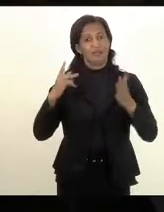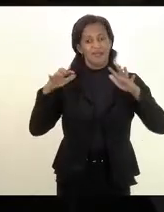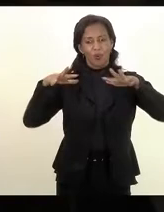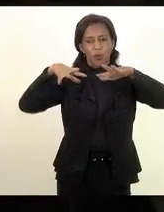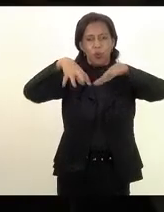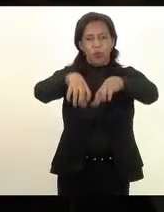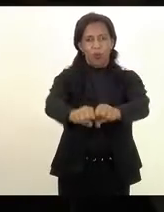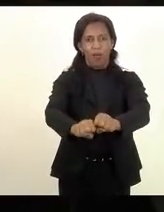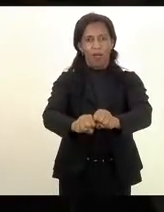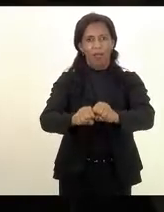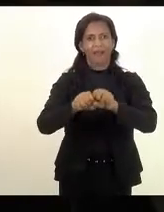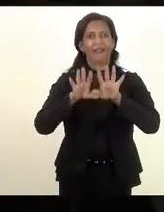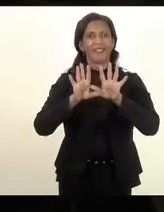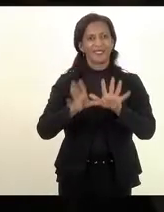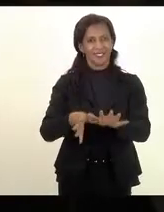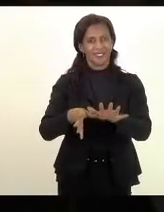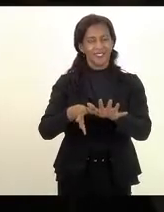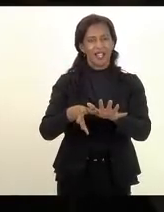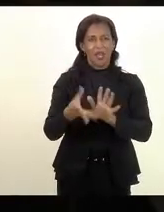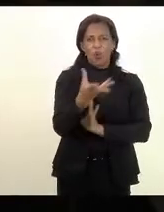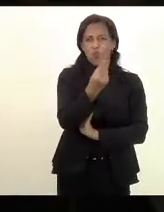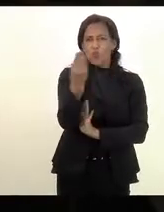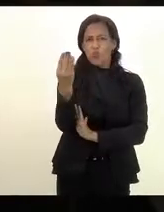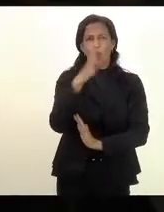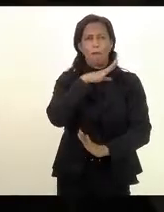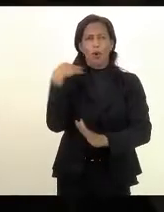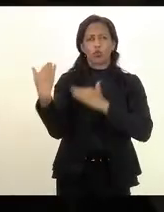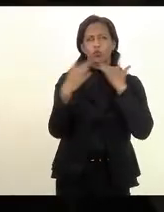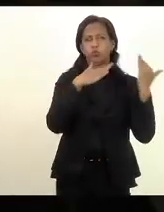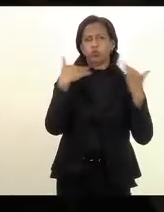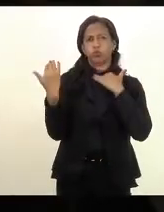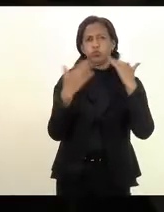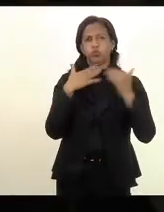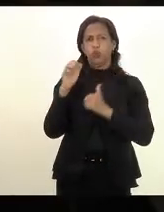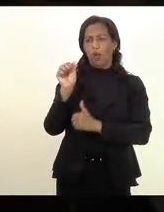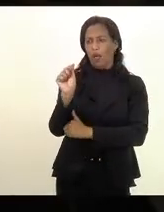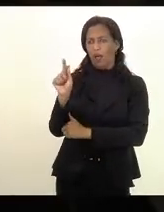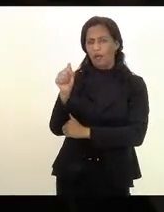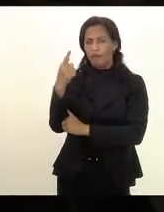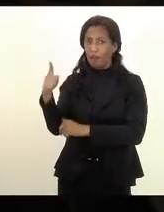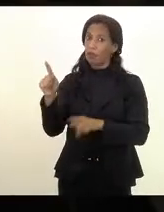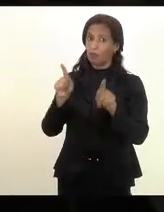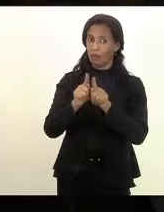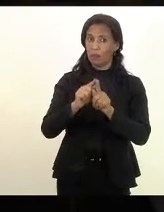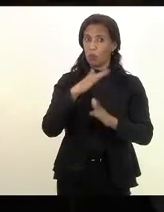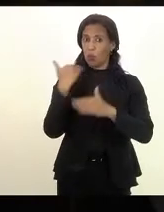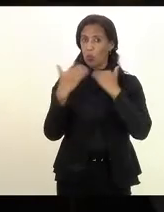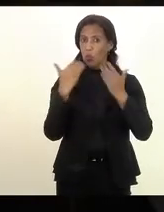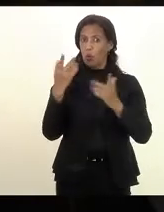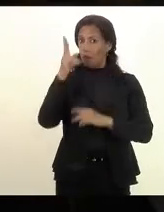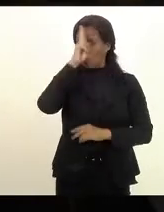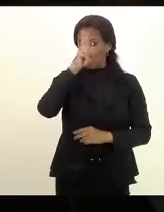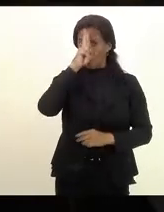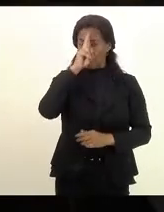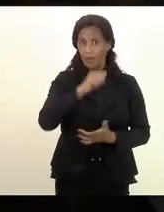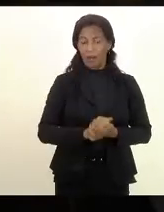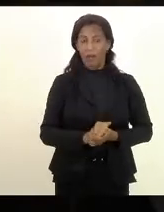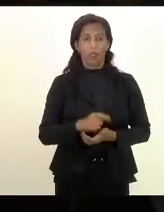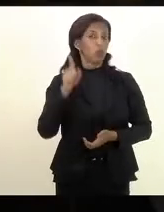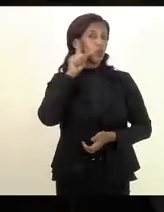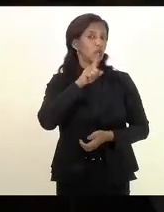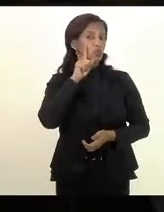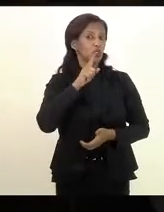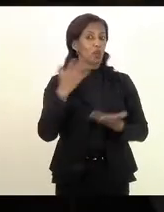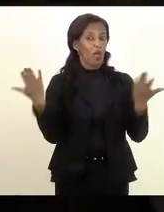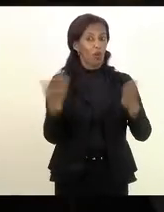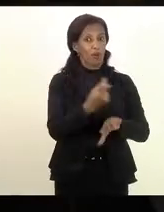ocupação que gerou centenas de milhares de mortes entre afegãos e afegãs é bom falar dessa parte também é bom lembrar que os Estados Unidos agora